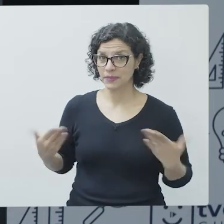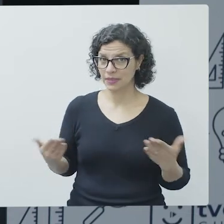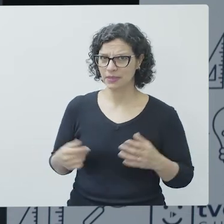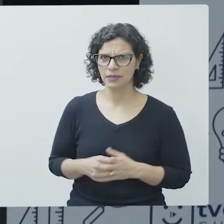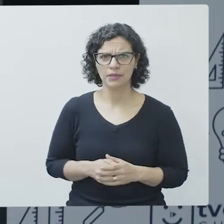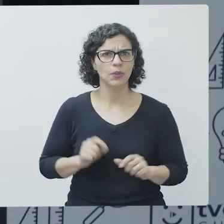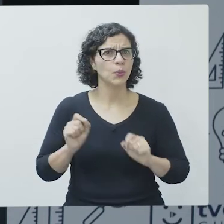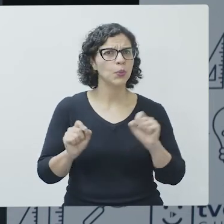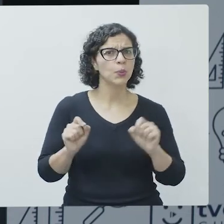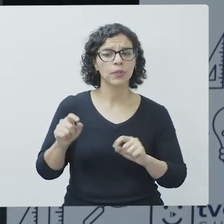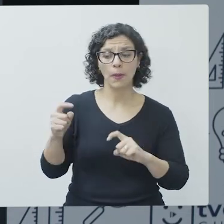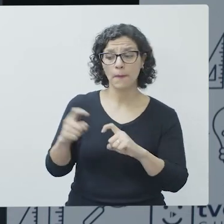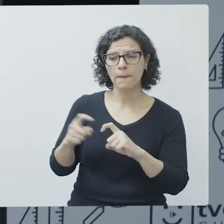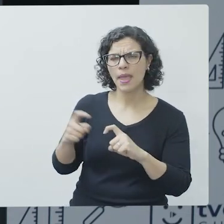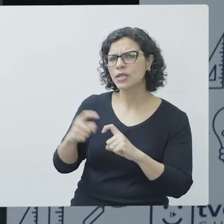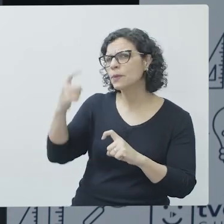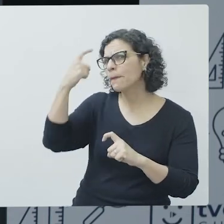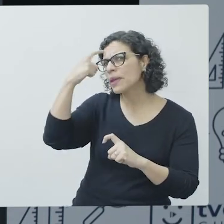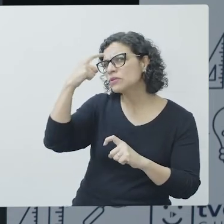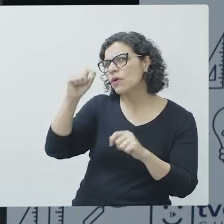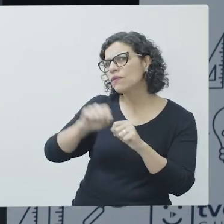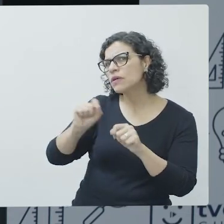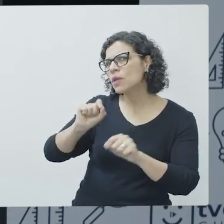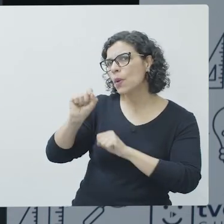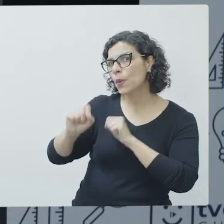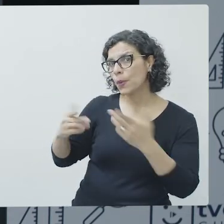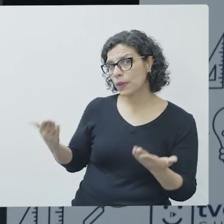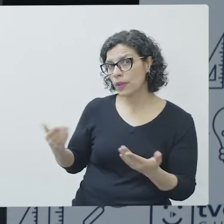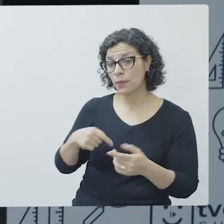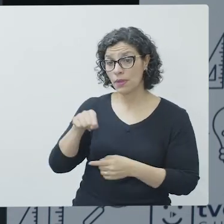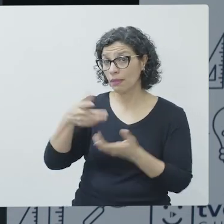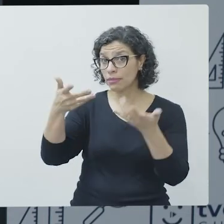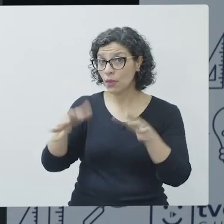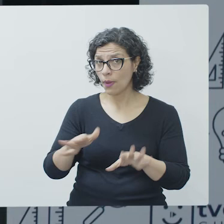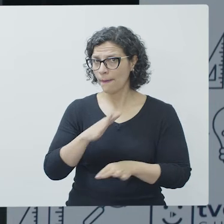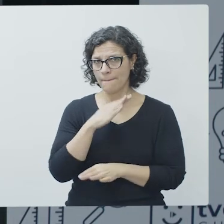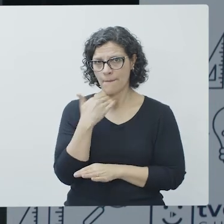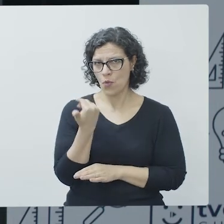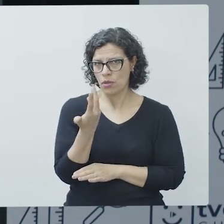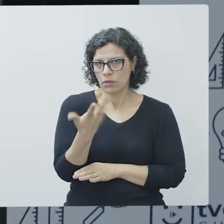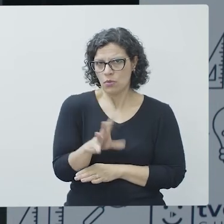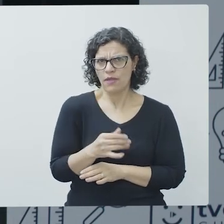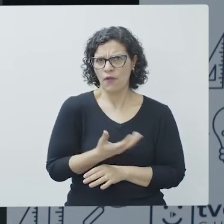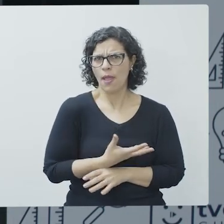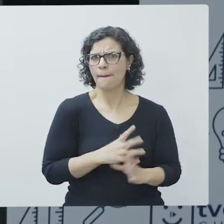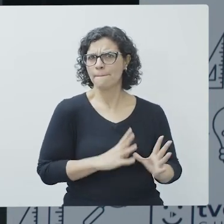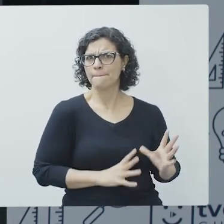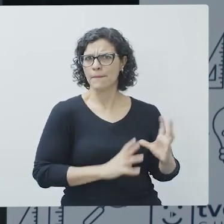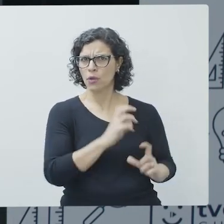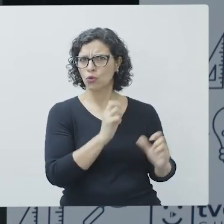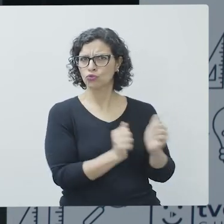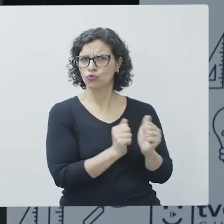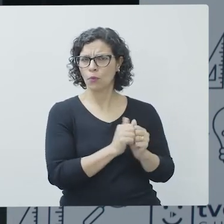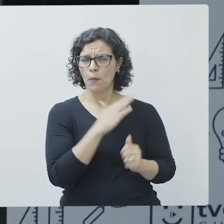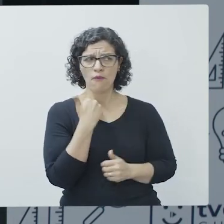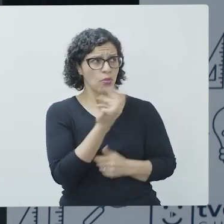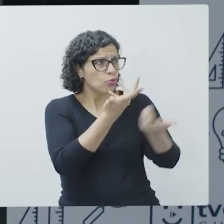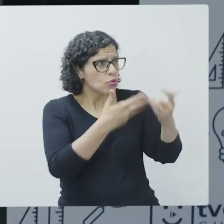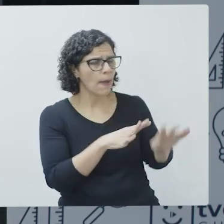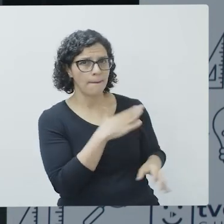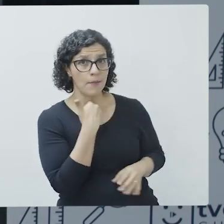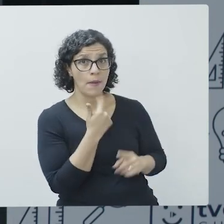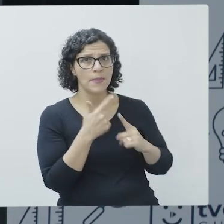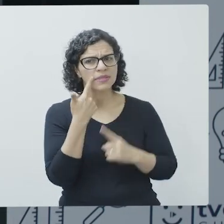Então, o que será que o médico decidiu? Afinal, né, ele não quer morrer, ele ficou até bravo ali com a morte, que ele não quer